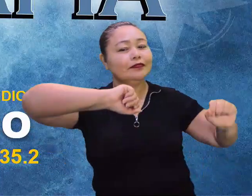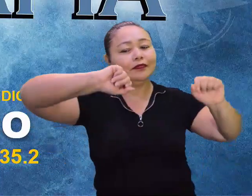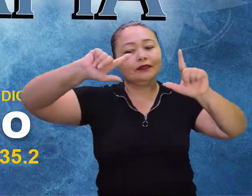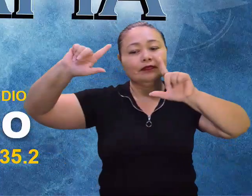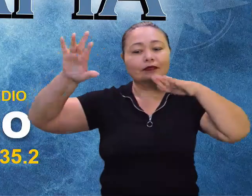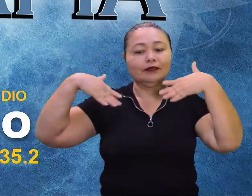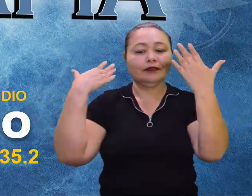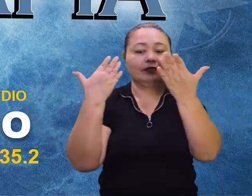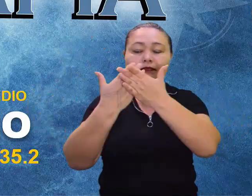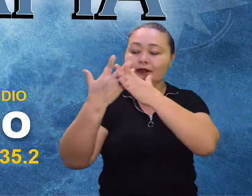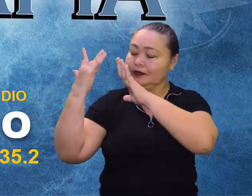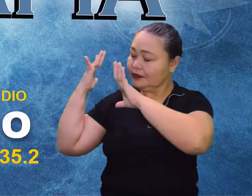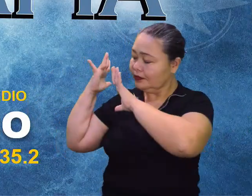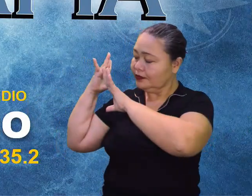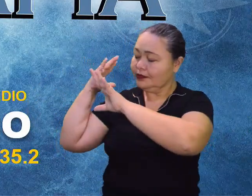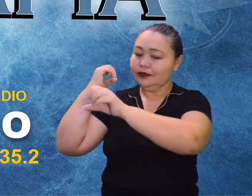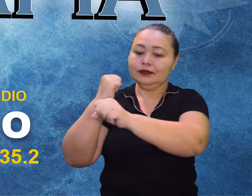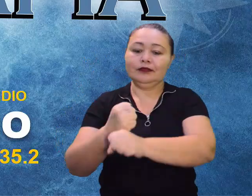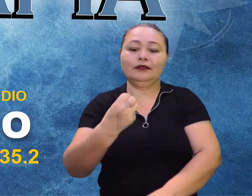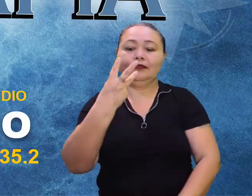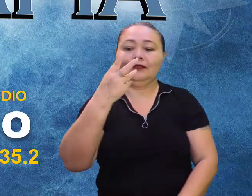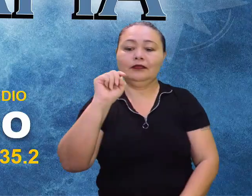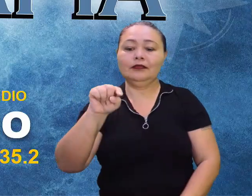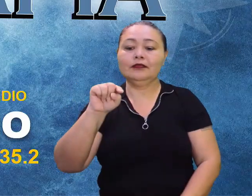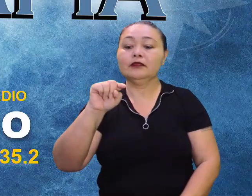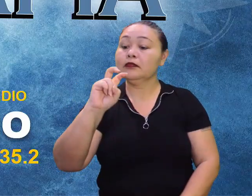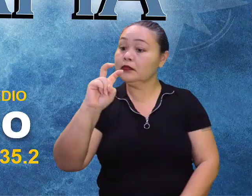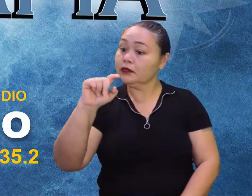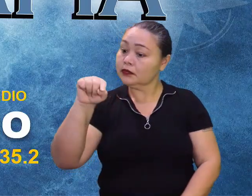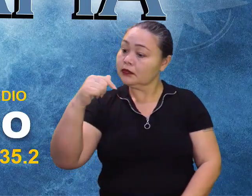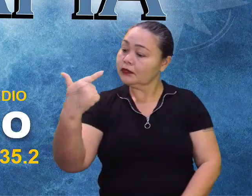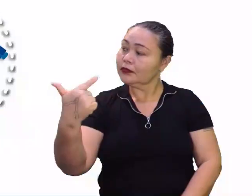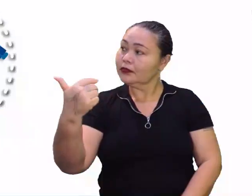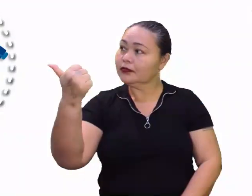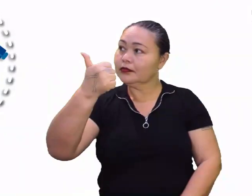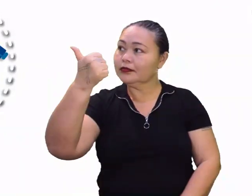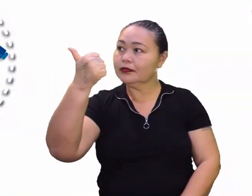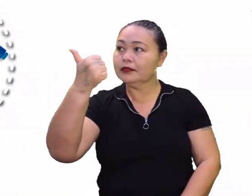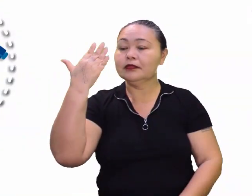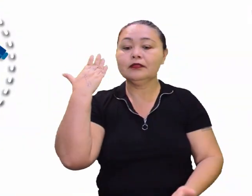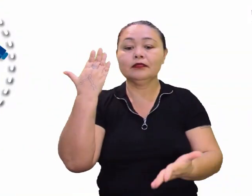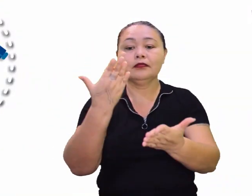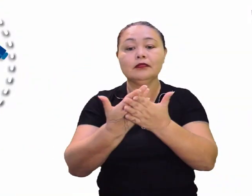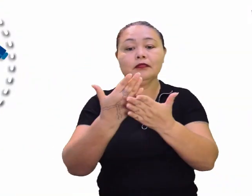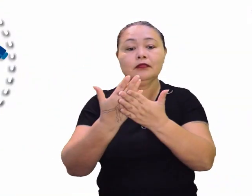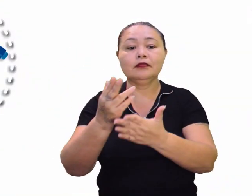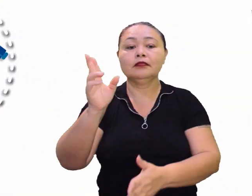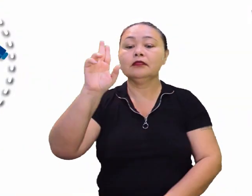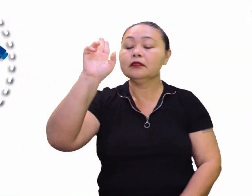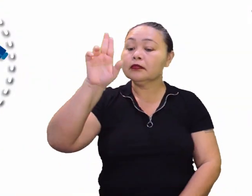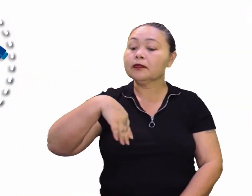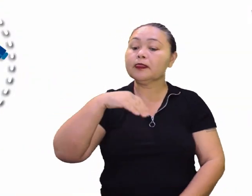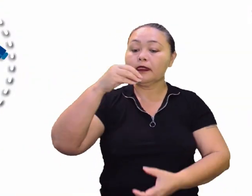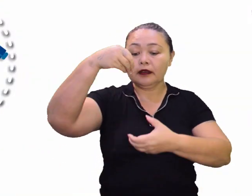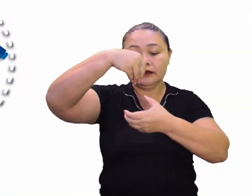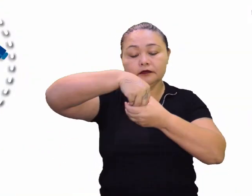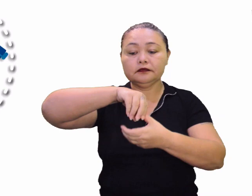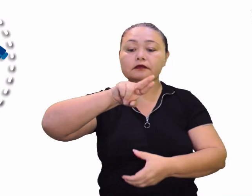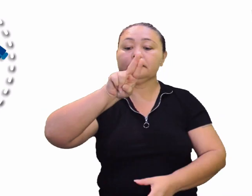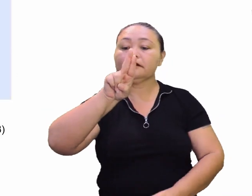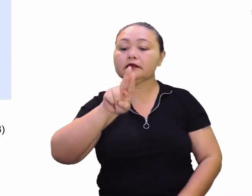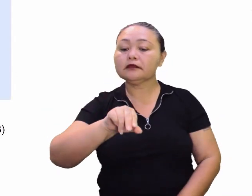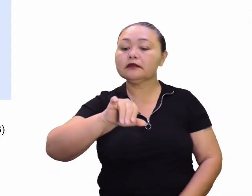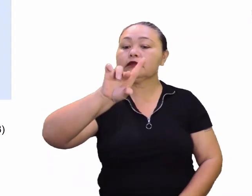nossa aula de revisão, aula 35.2, a nossa primeira aula da unidade 3, galera. Está chegando